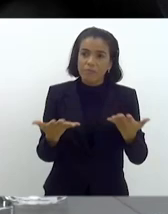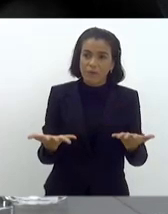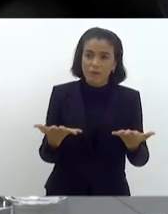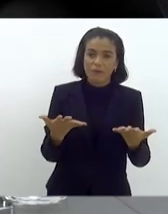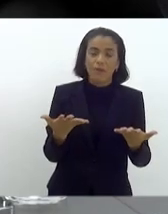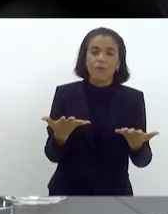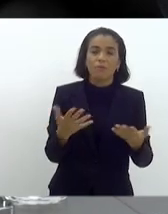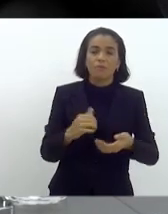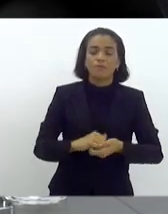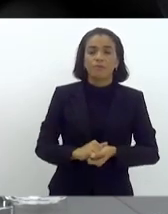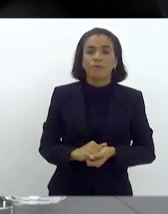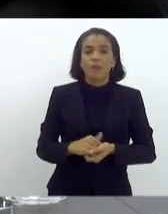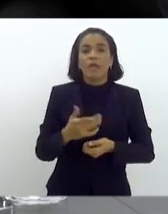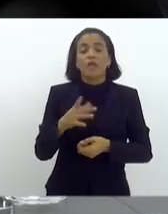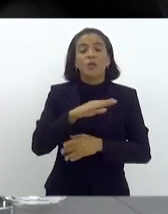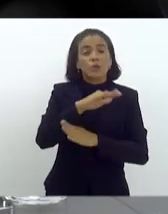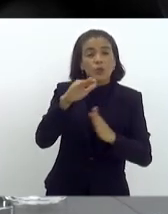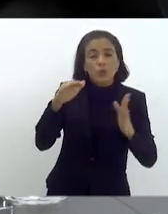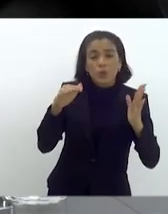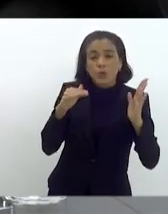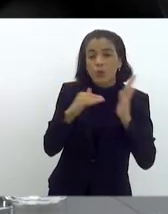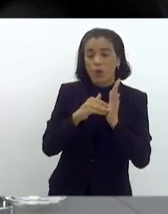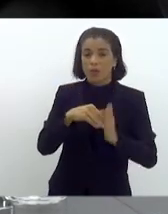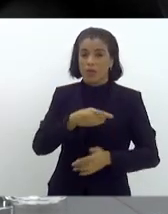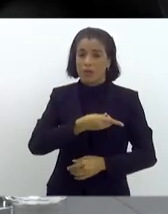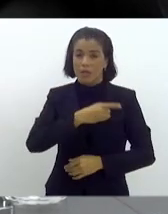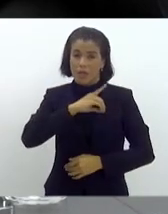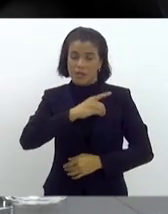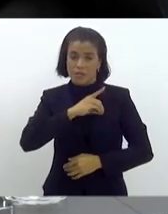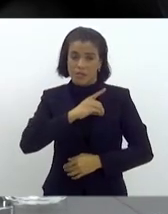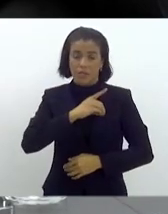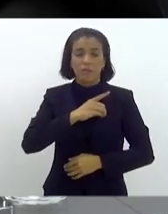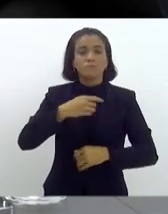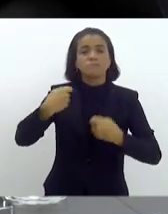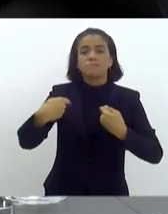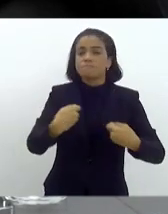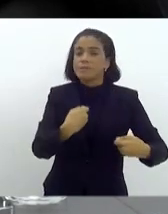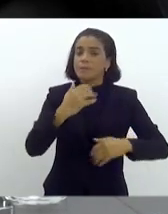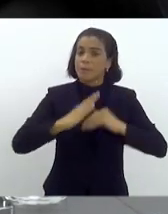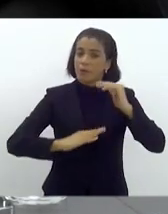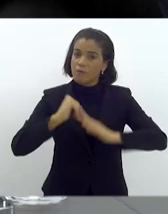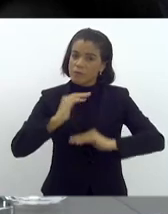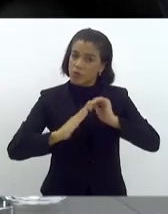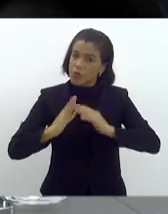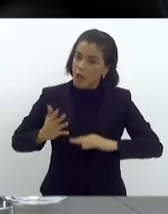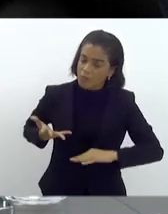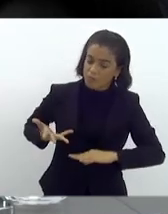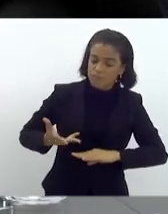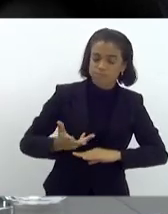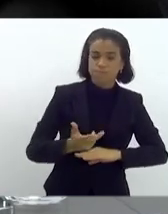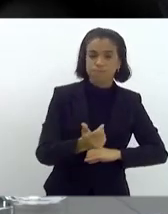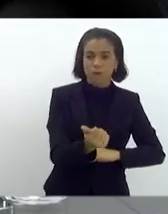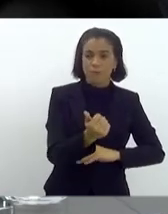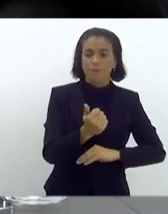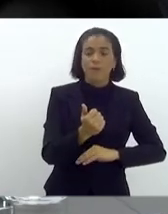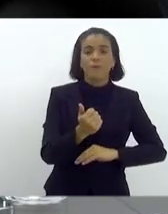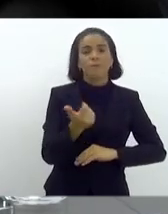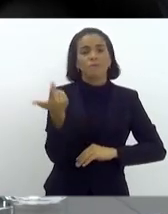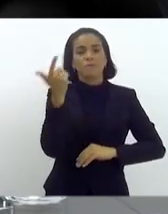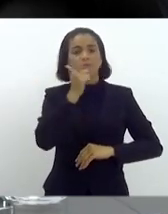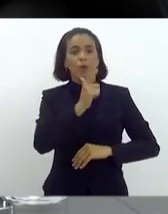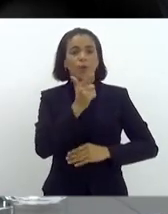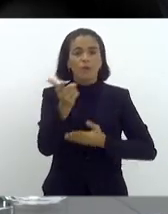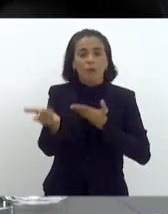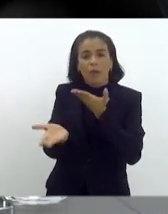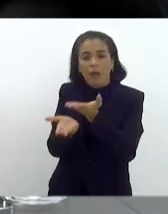efetivo então todas as delegacias elas precisam ter profissionais qualificados Para poderem prestarem